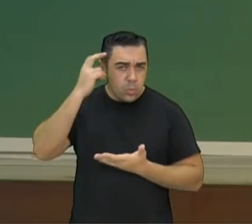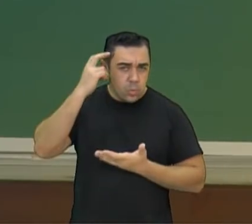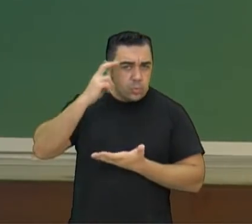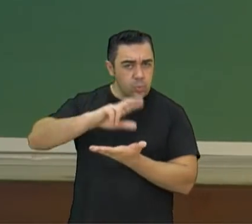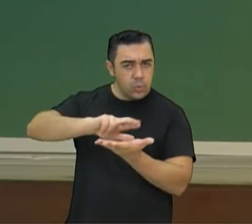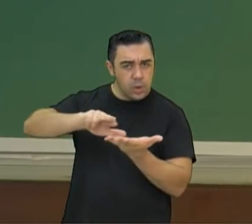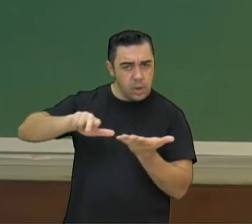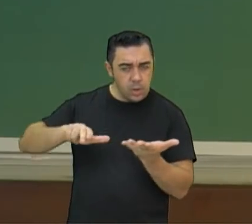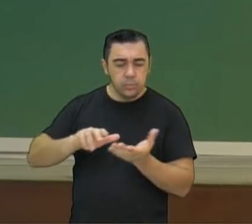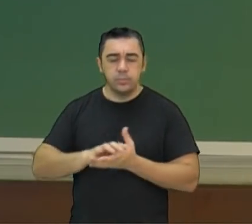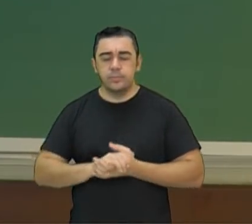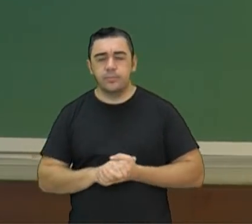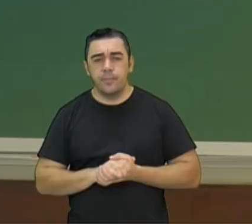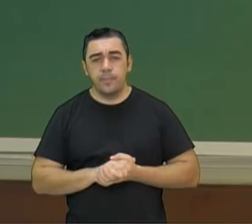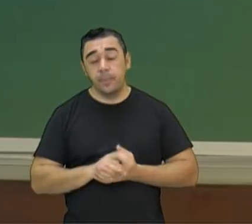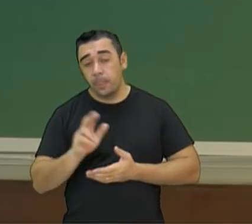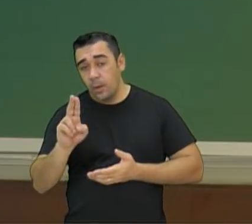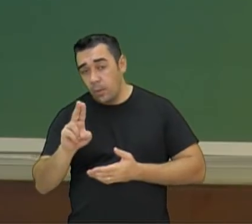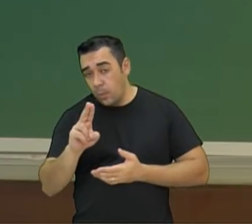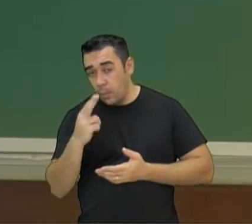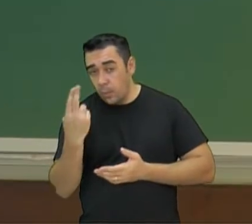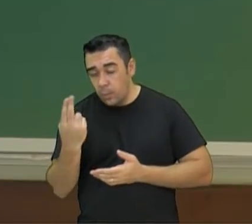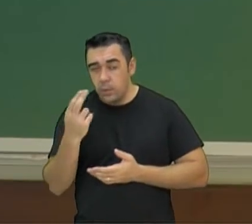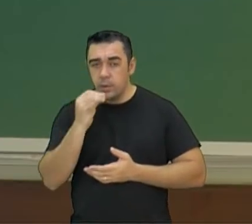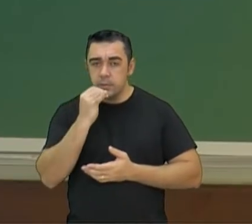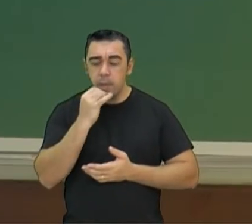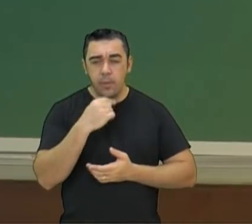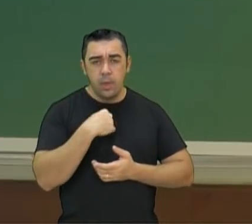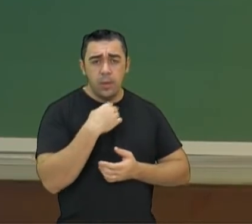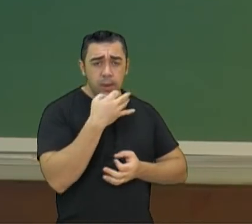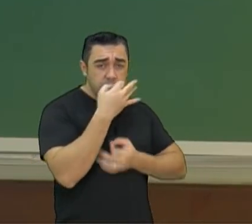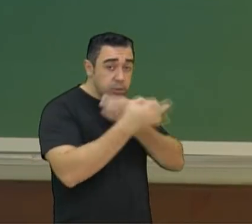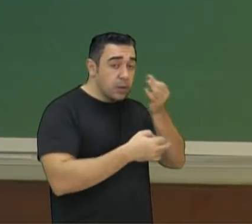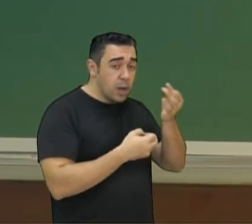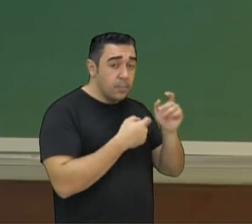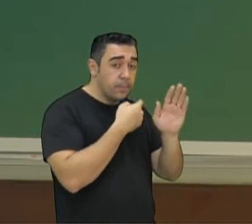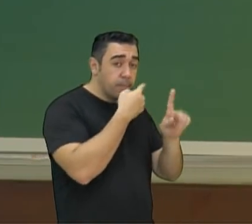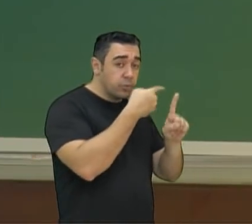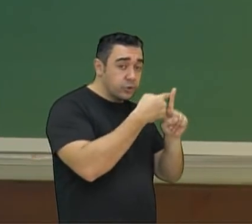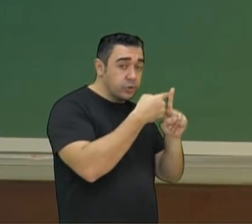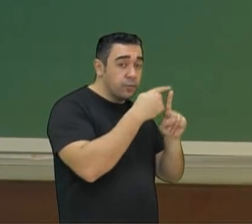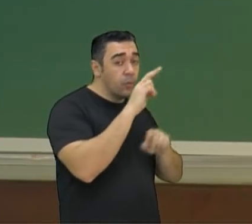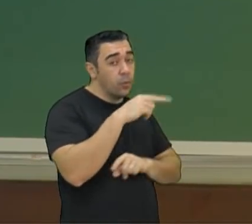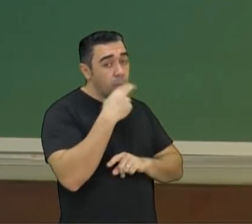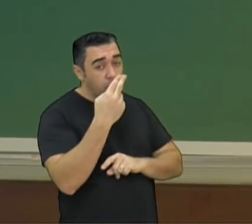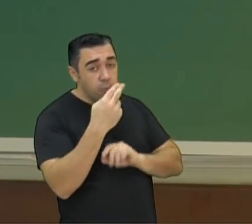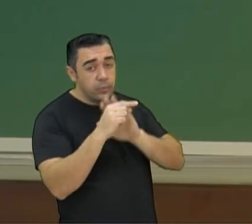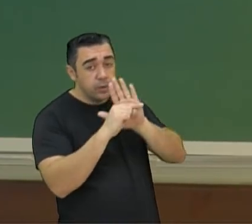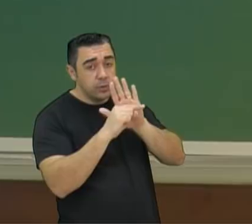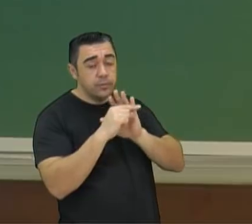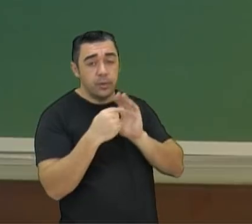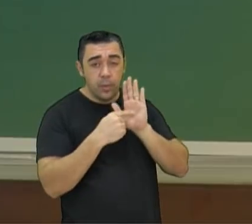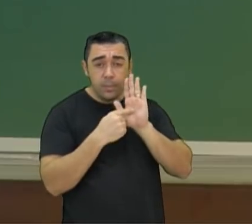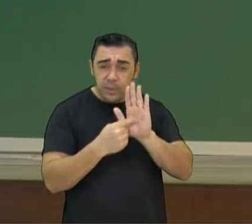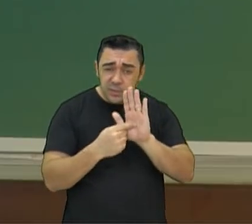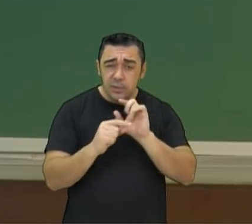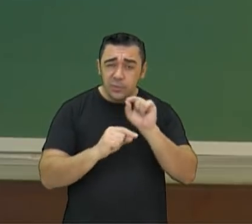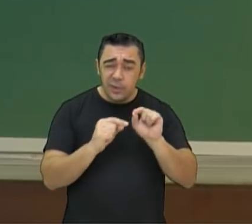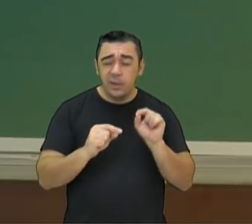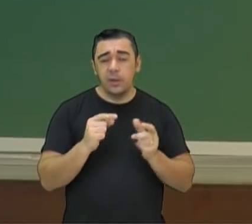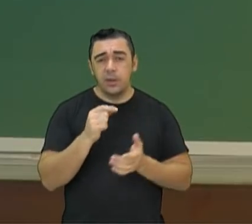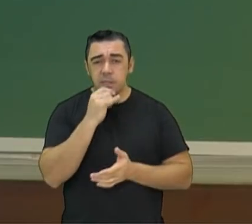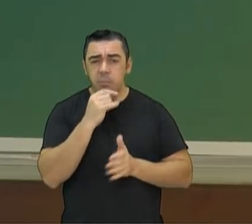literária, né, ou fazer as críticas também, né? Os adjetivos eles servem também para eu apresentar aspectos, a